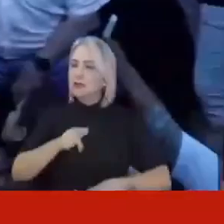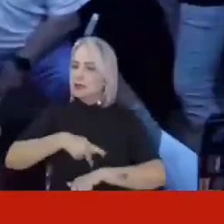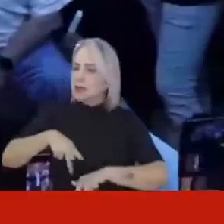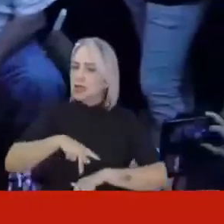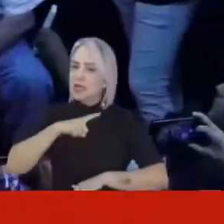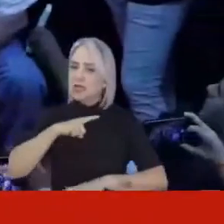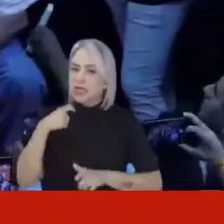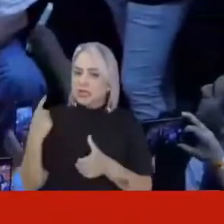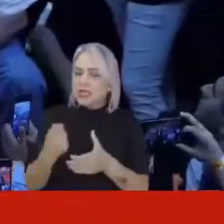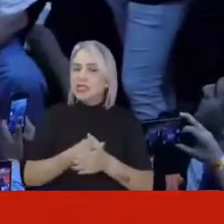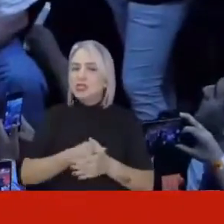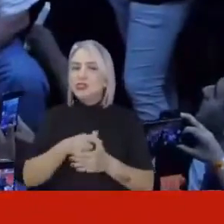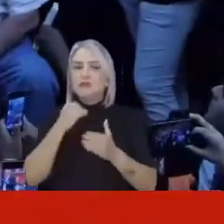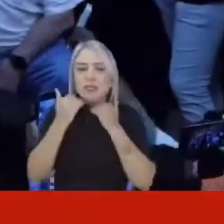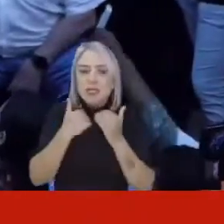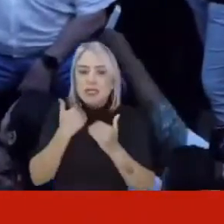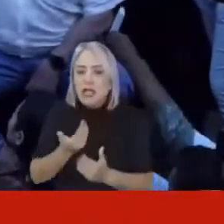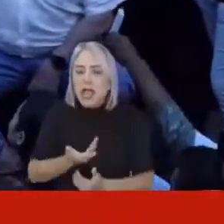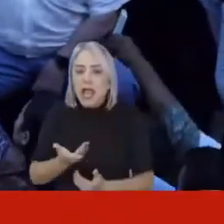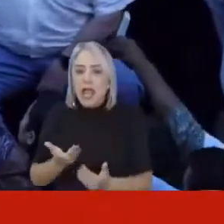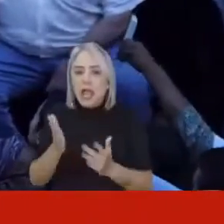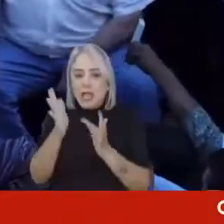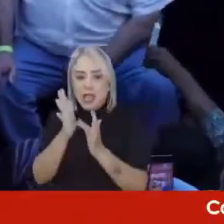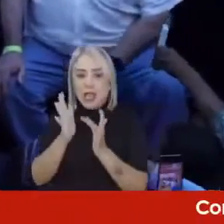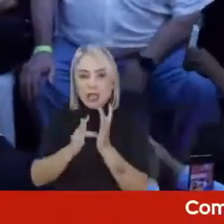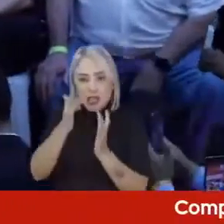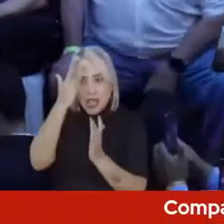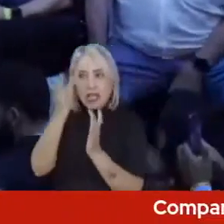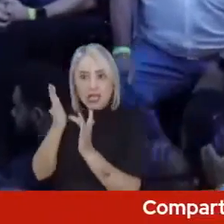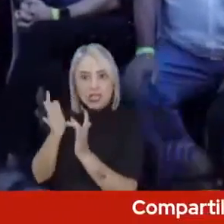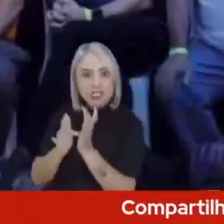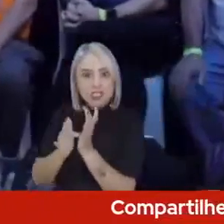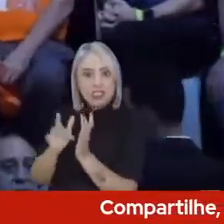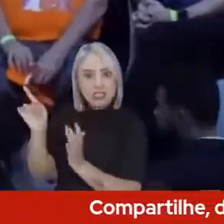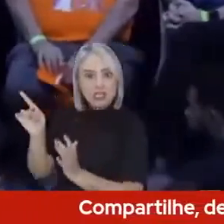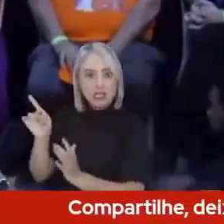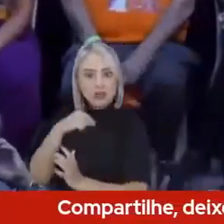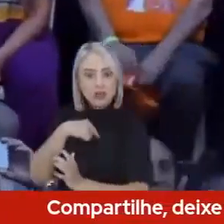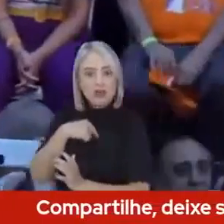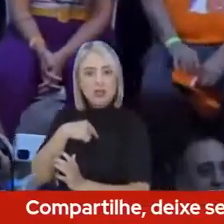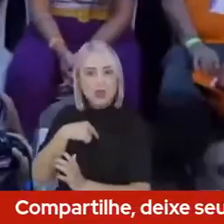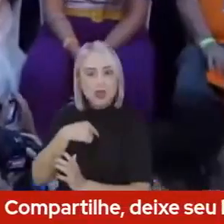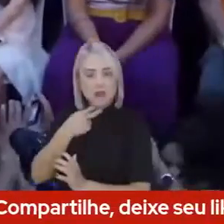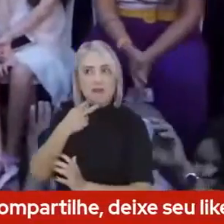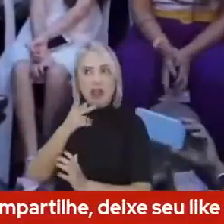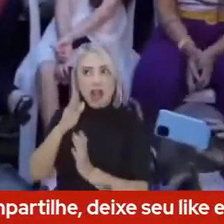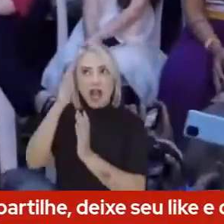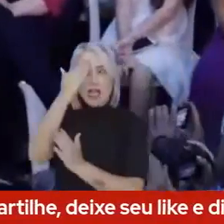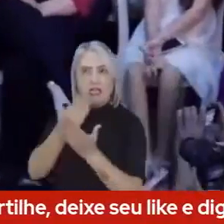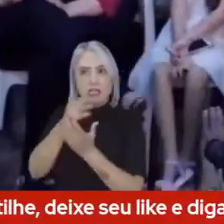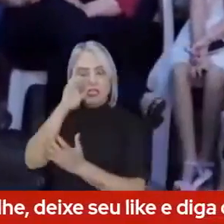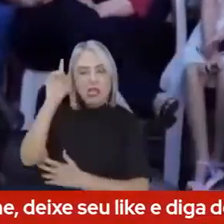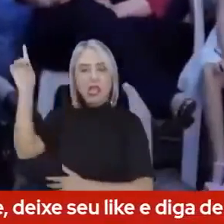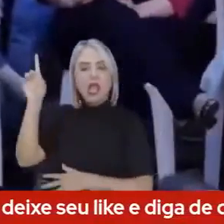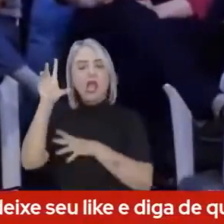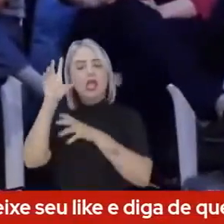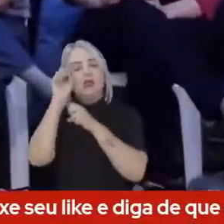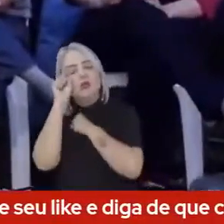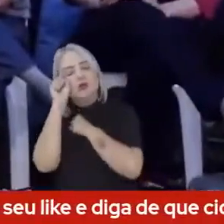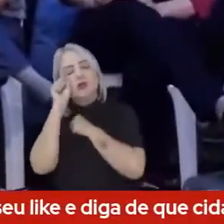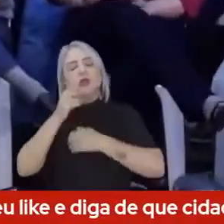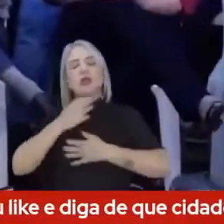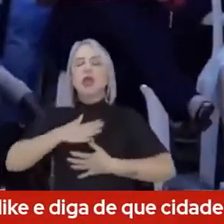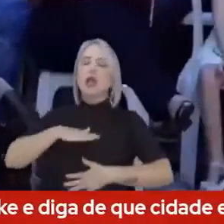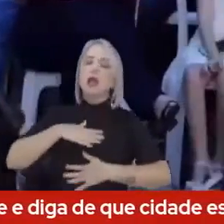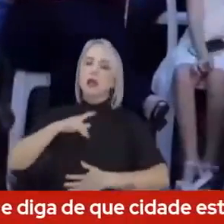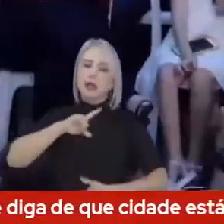ninguém de nós que é cristão, ninguém de nós que dita que acredita em Deus pode dormir tranquilo sabendo que tem criança morrendo